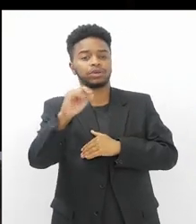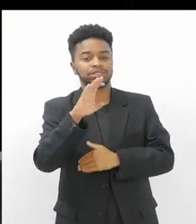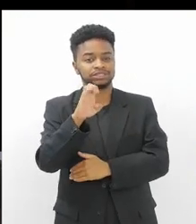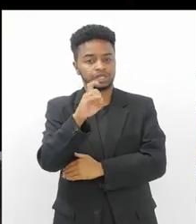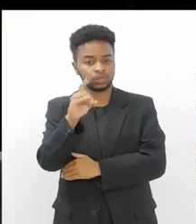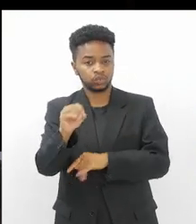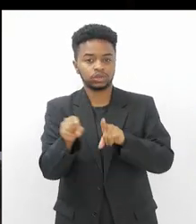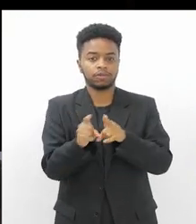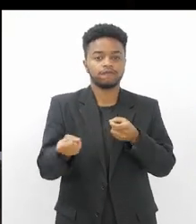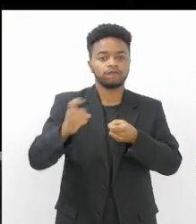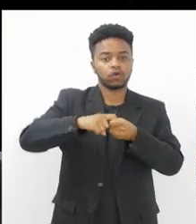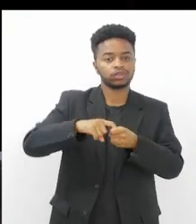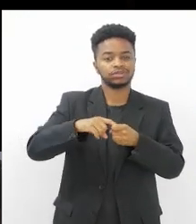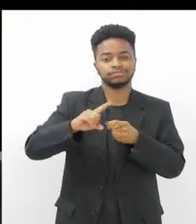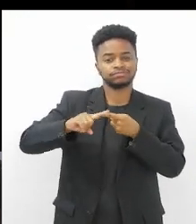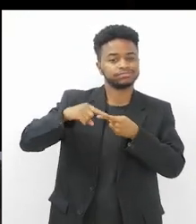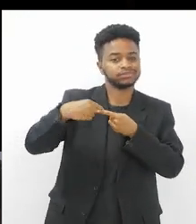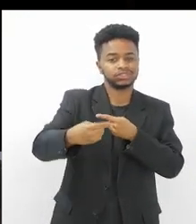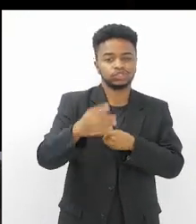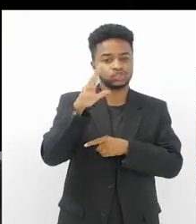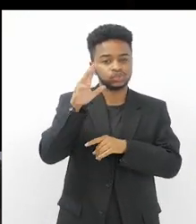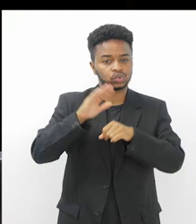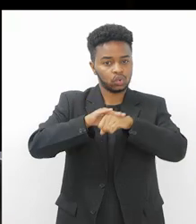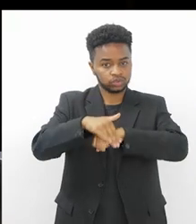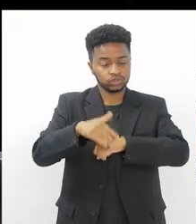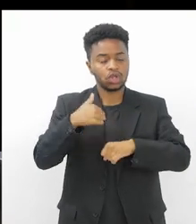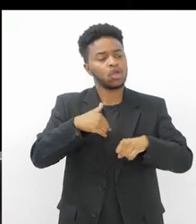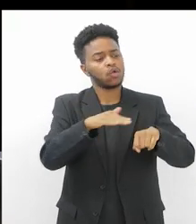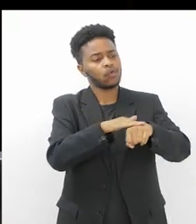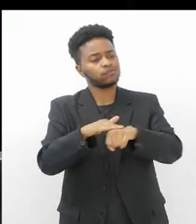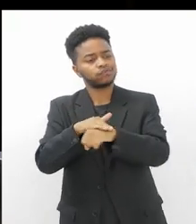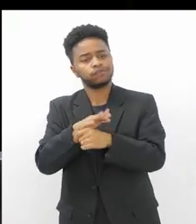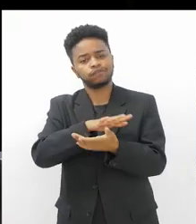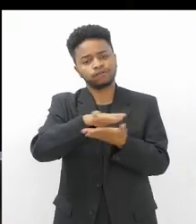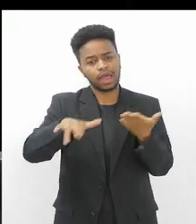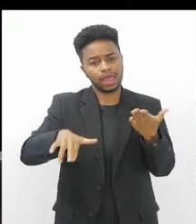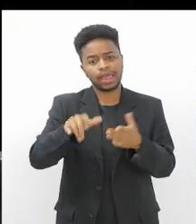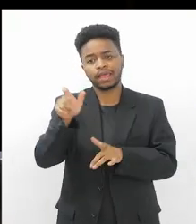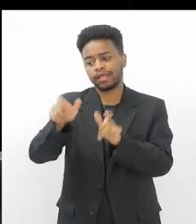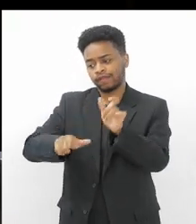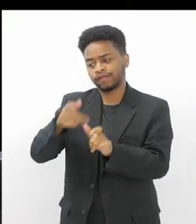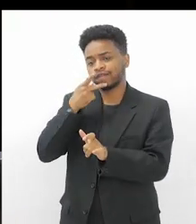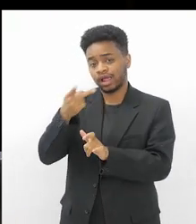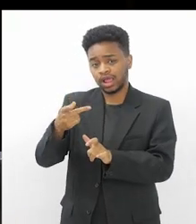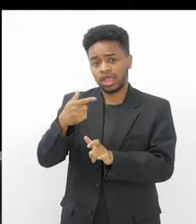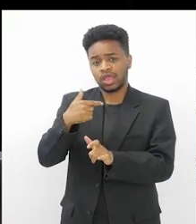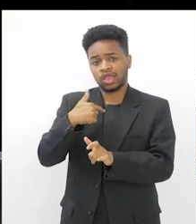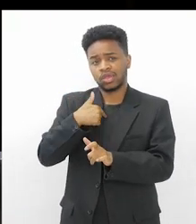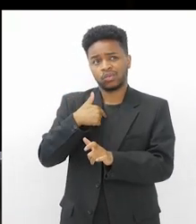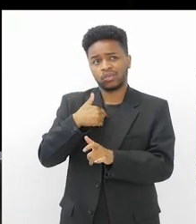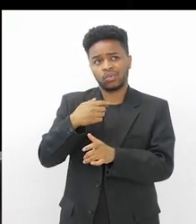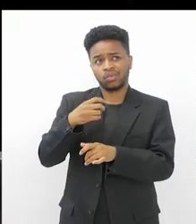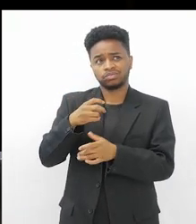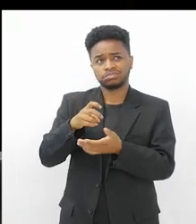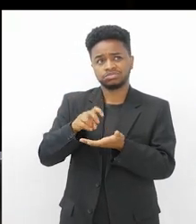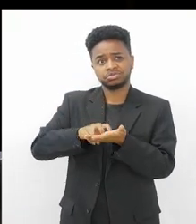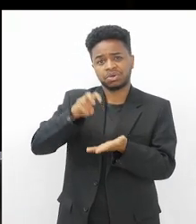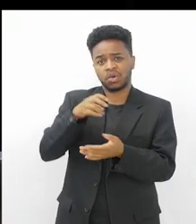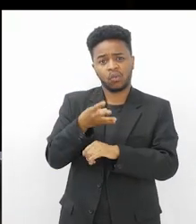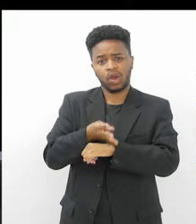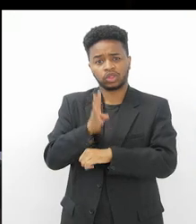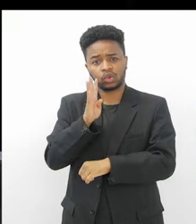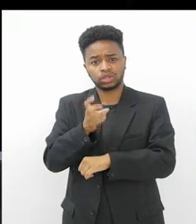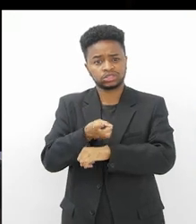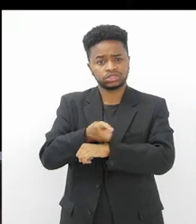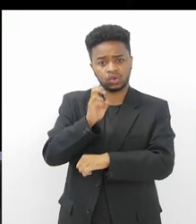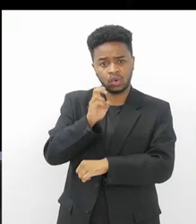sai muito cedo e volta muito tarde. Eu já conversei com várias. E elas dizem claramente que saem muito cedo, tipo